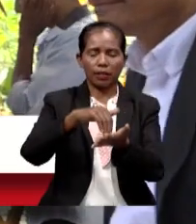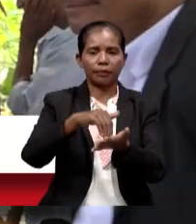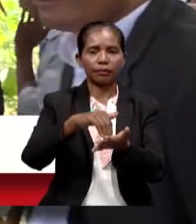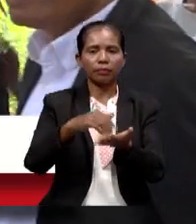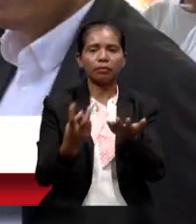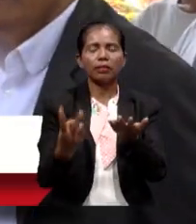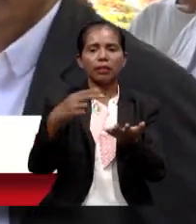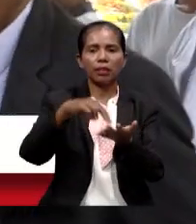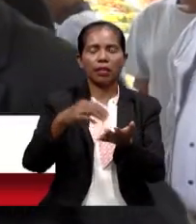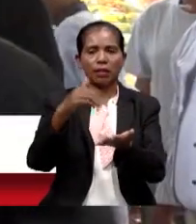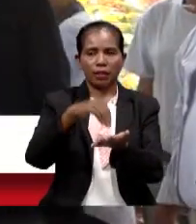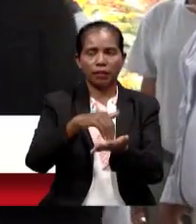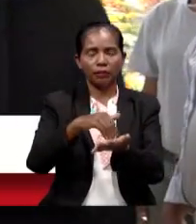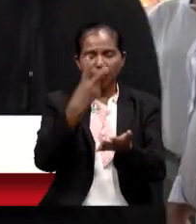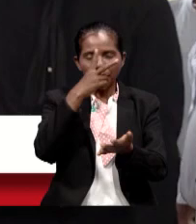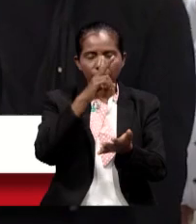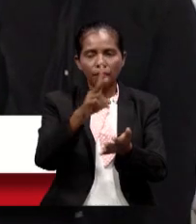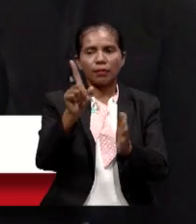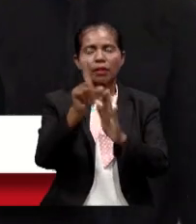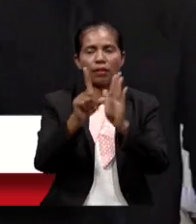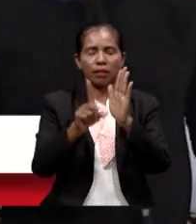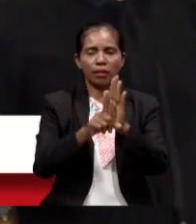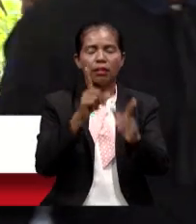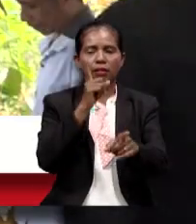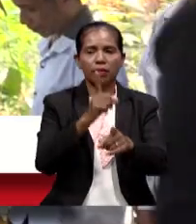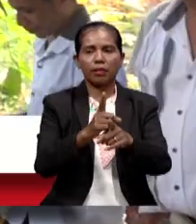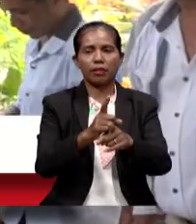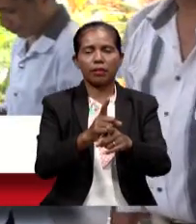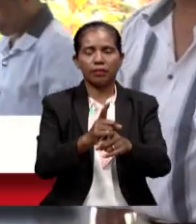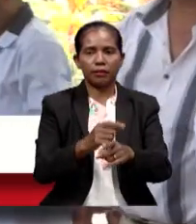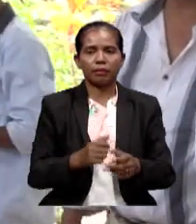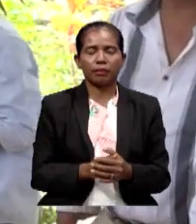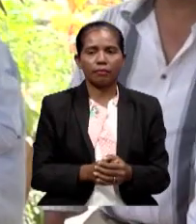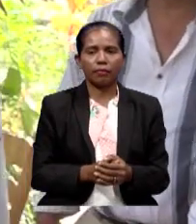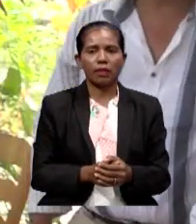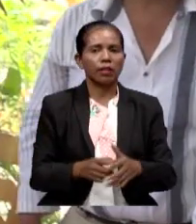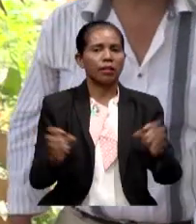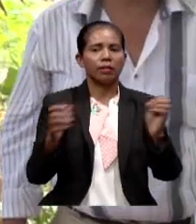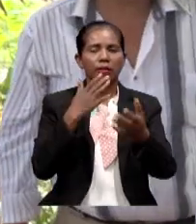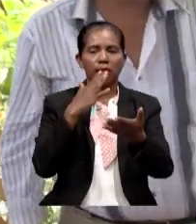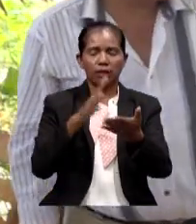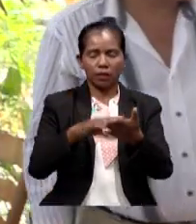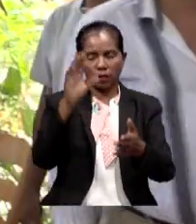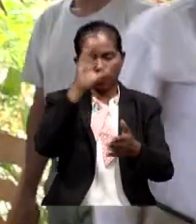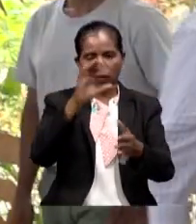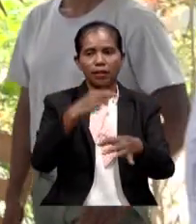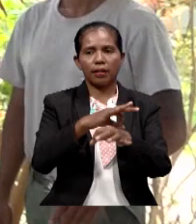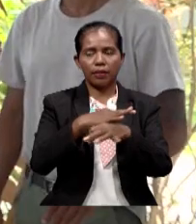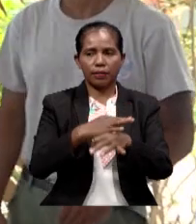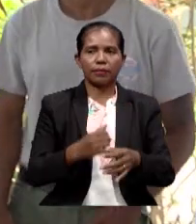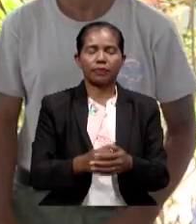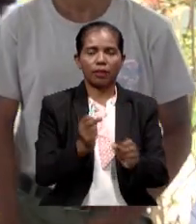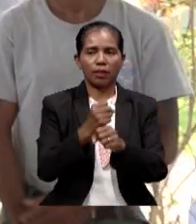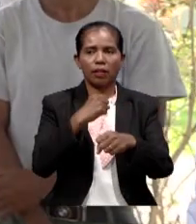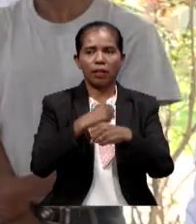no aspecto legal ou no aspecto administrativo, neve lá ao lado um dia, tem que buscar dia para tu vele a lá